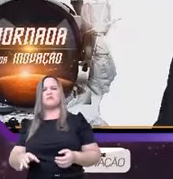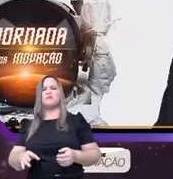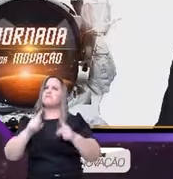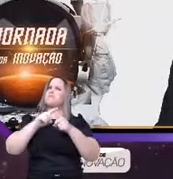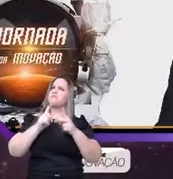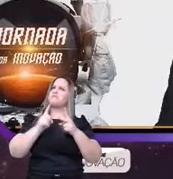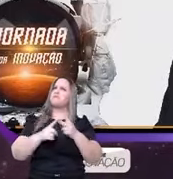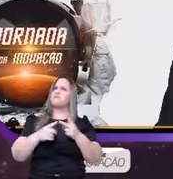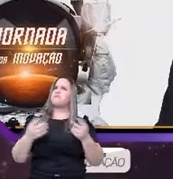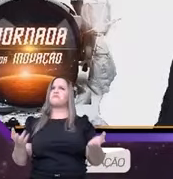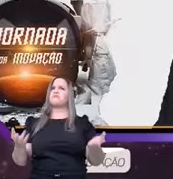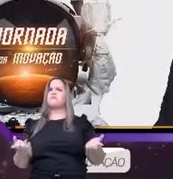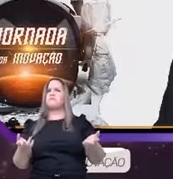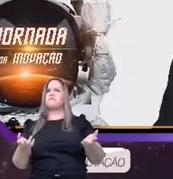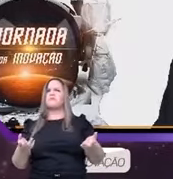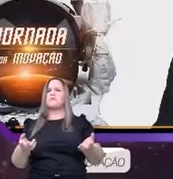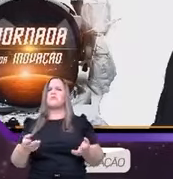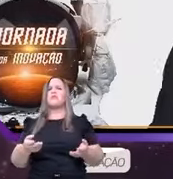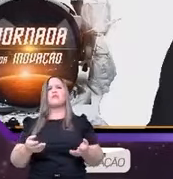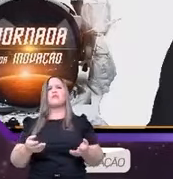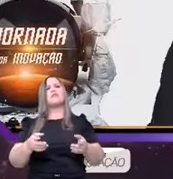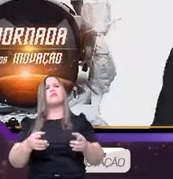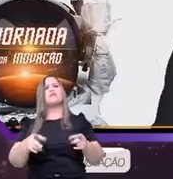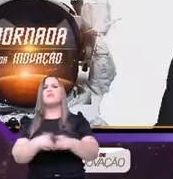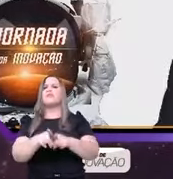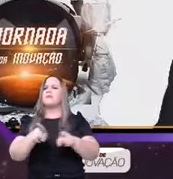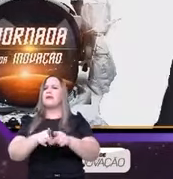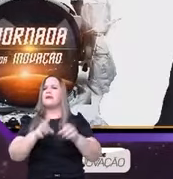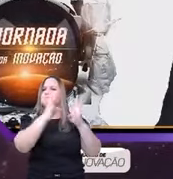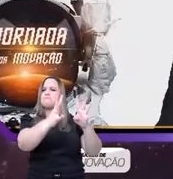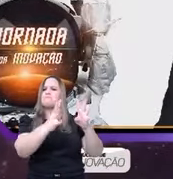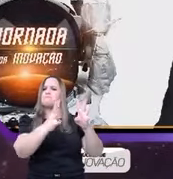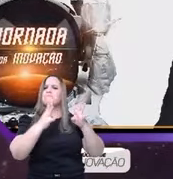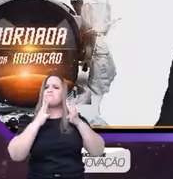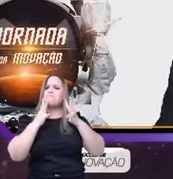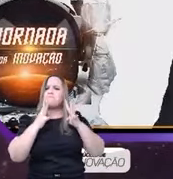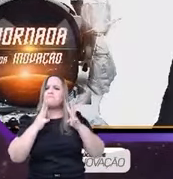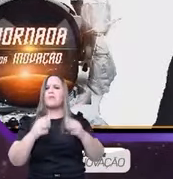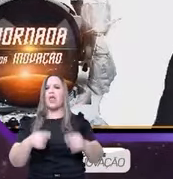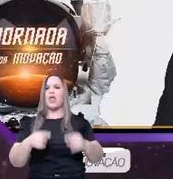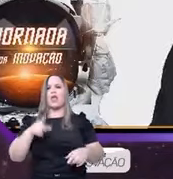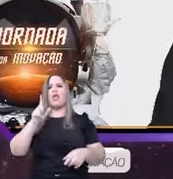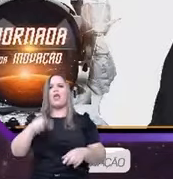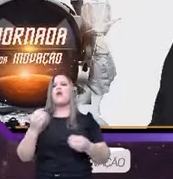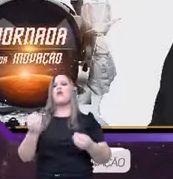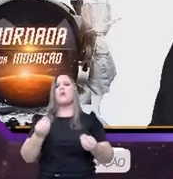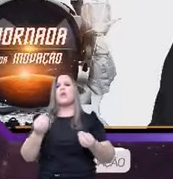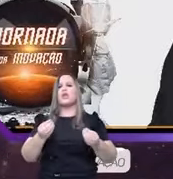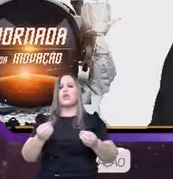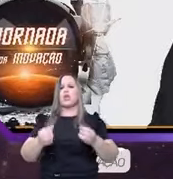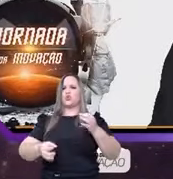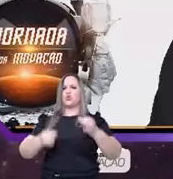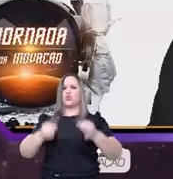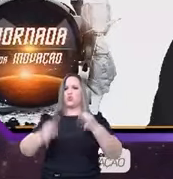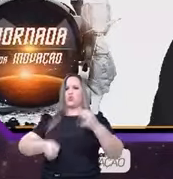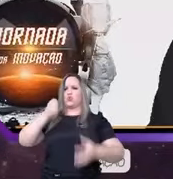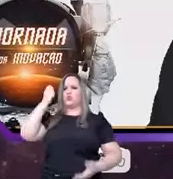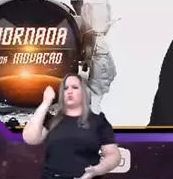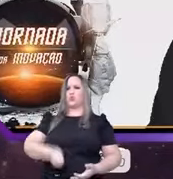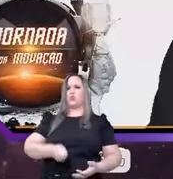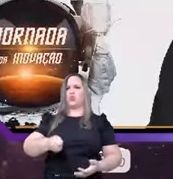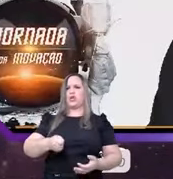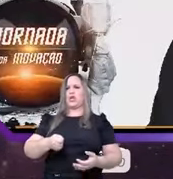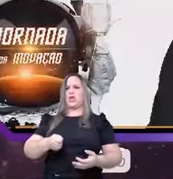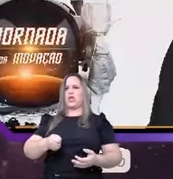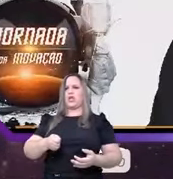um fenômeno que me chama a atenção, né, que são assim, juízes que se envolvem na gestão dos tribunais.